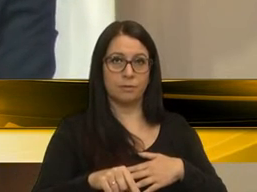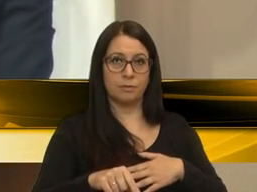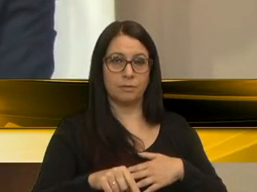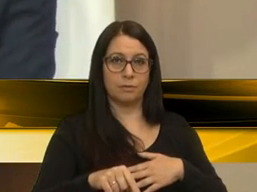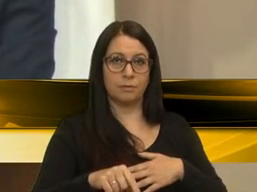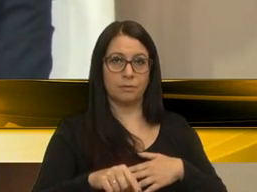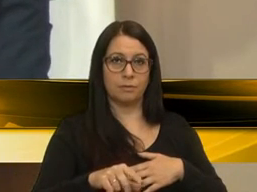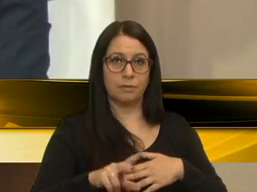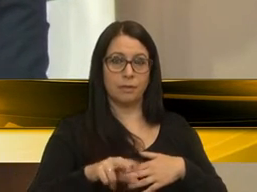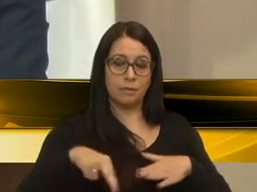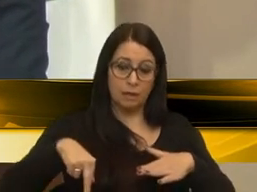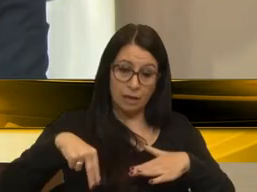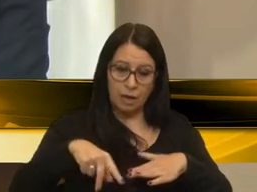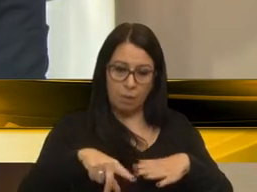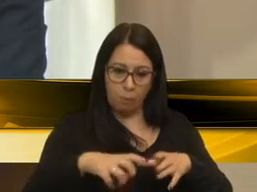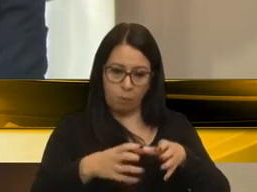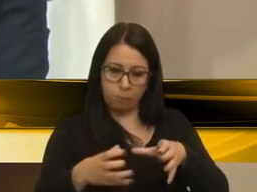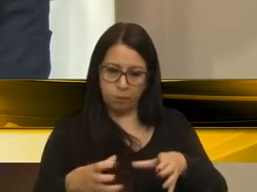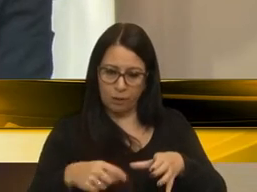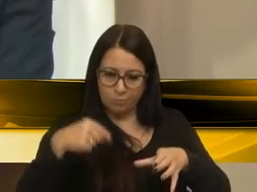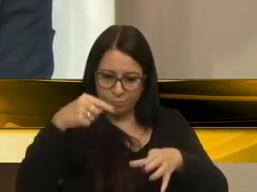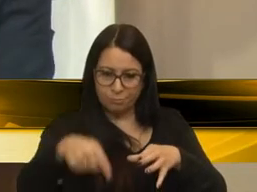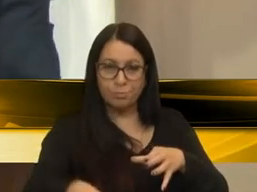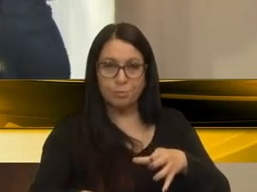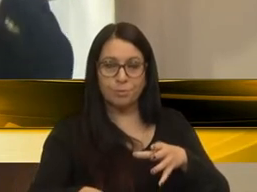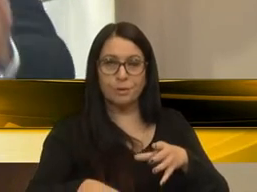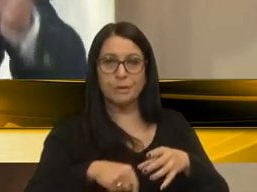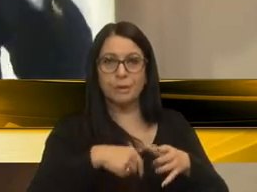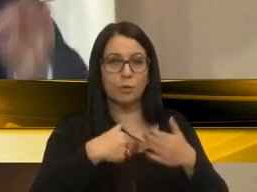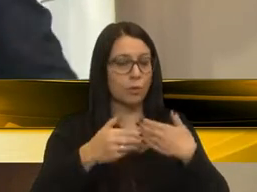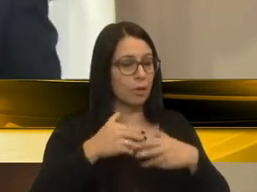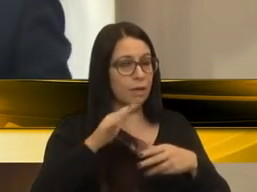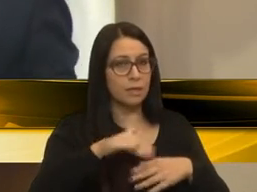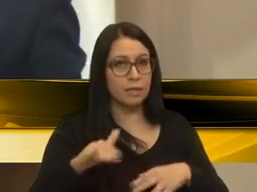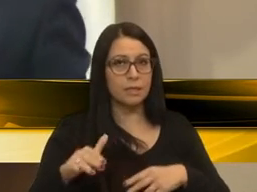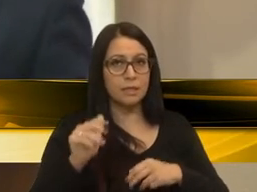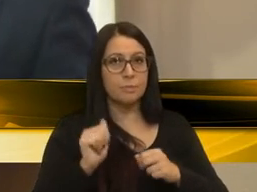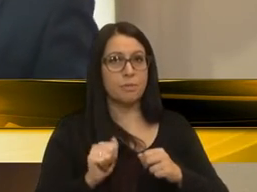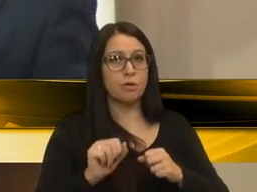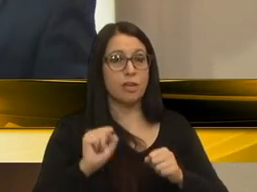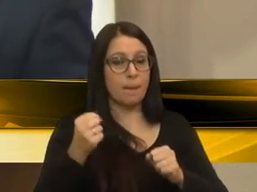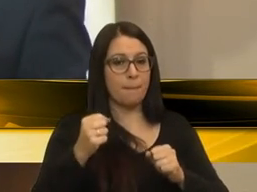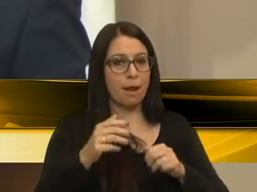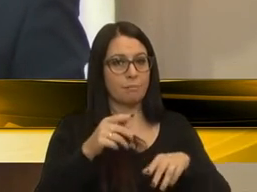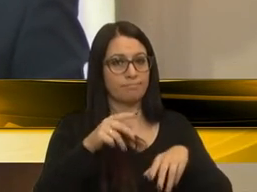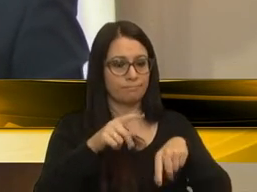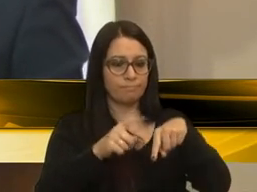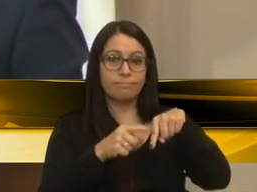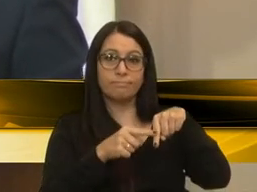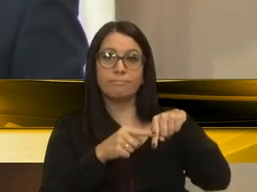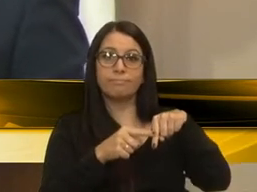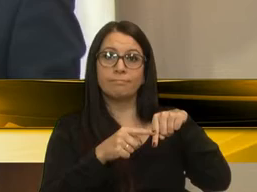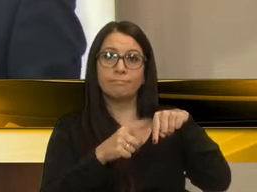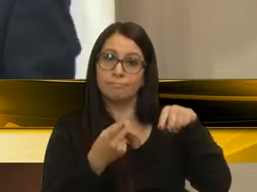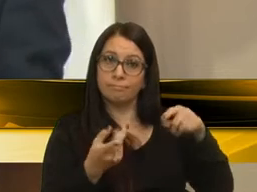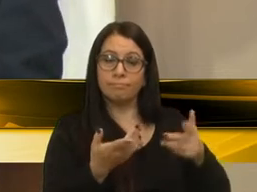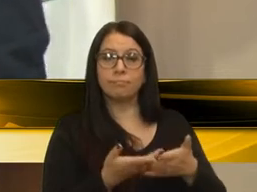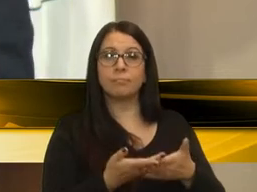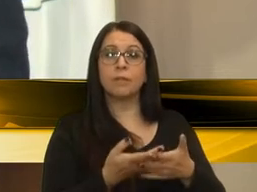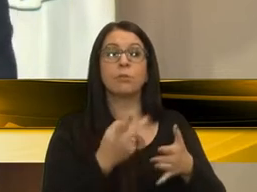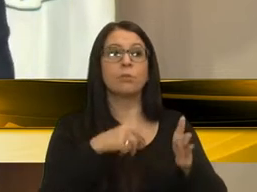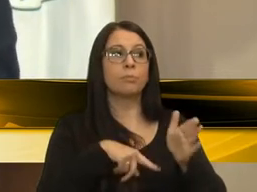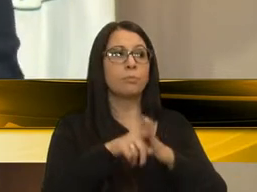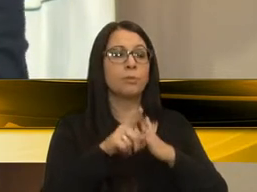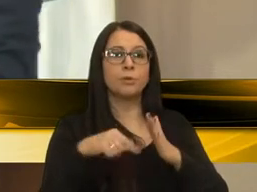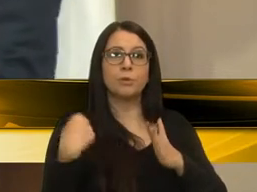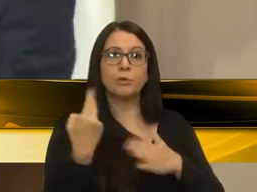caindo no passeio público, com um buraco que qualquer criança ali quebra a perna. Então a pergunta que